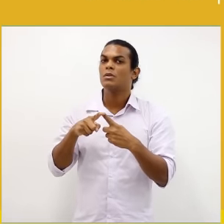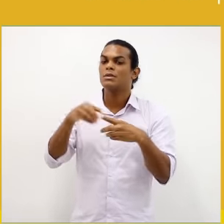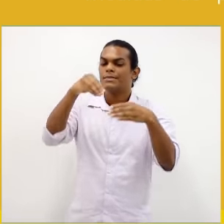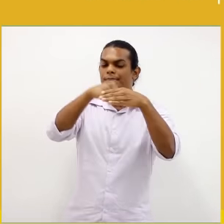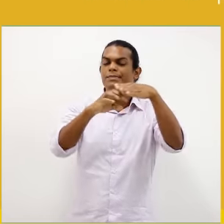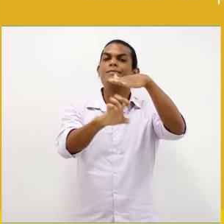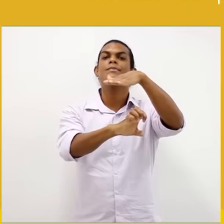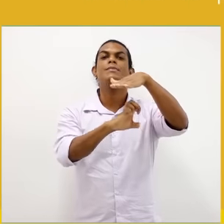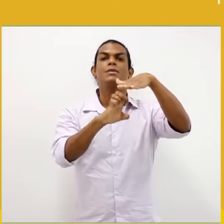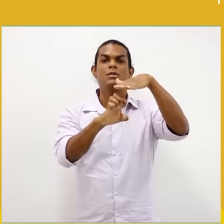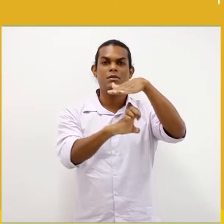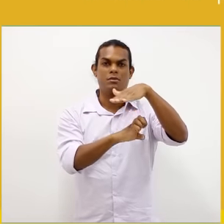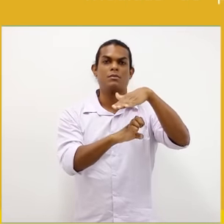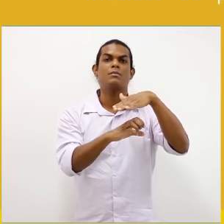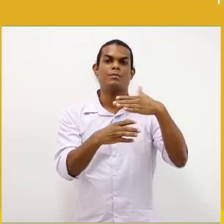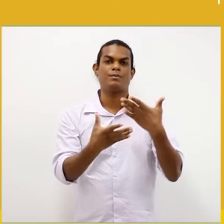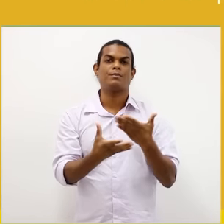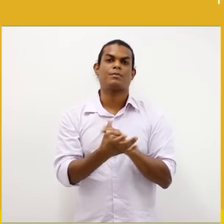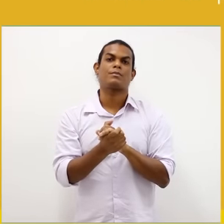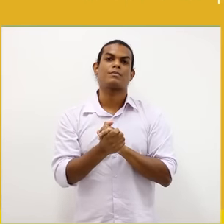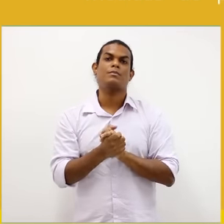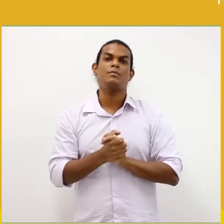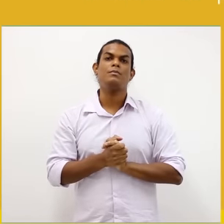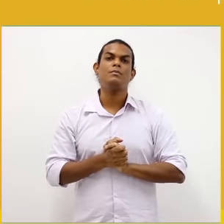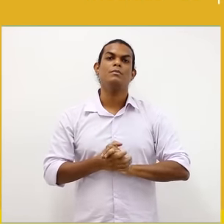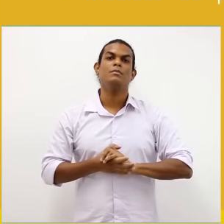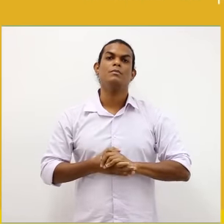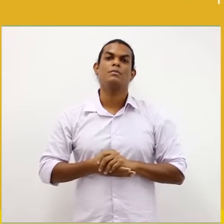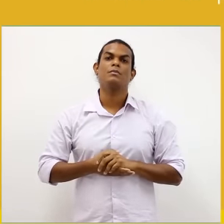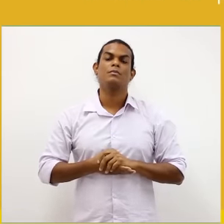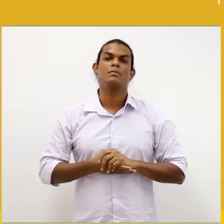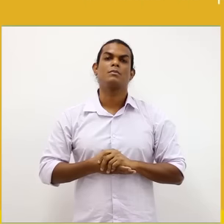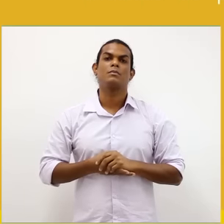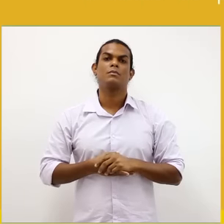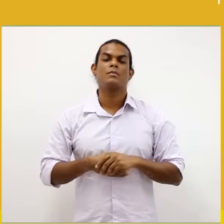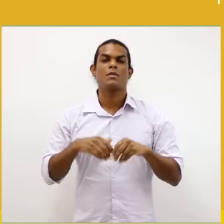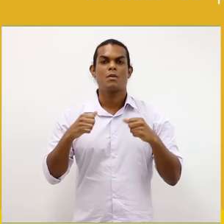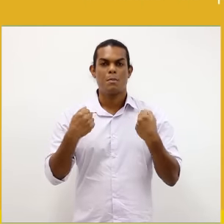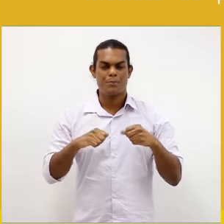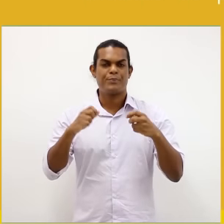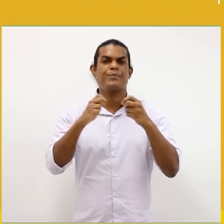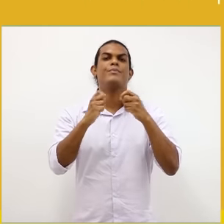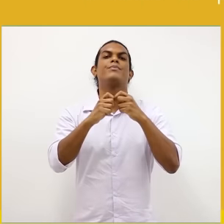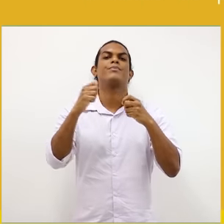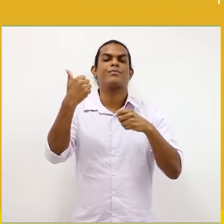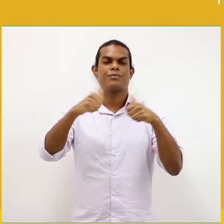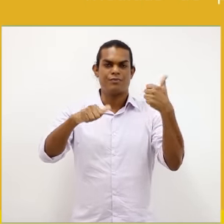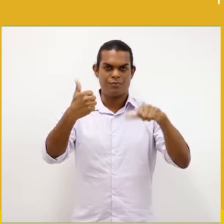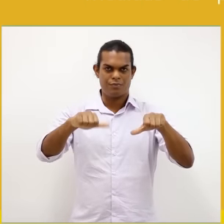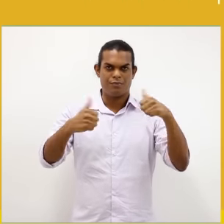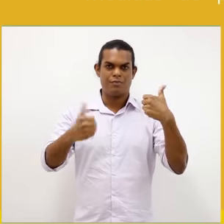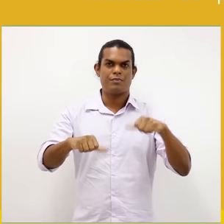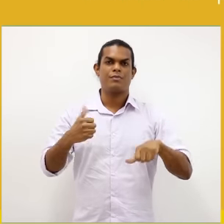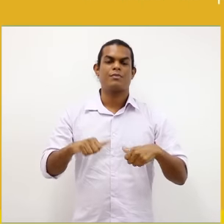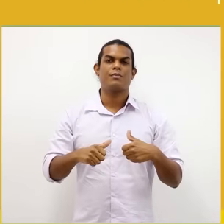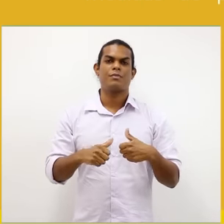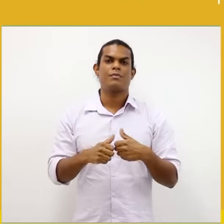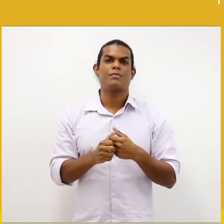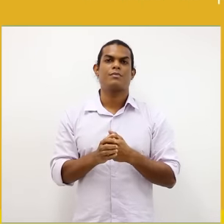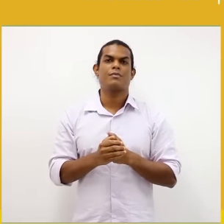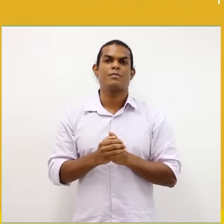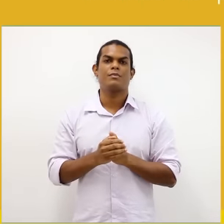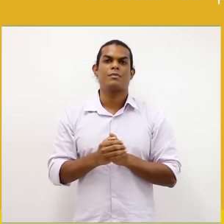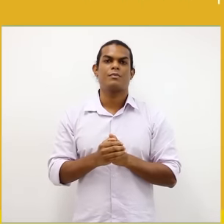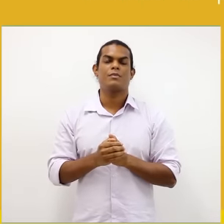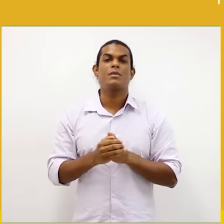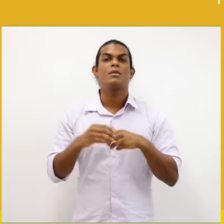e a inexistência desse risco, deverão ser feitas avaliações. E essas avaliações do risco de exposição dos trabalhadores